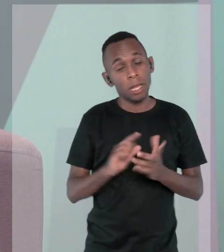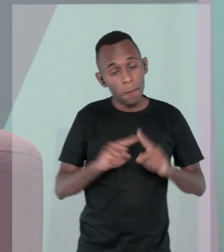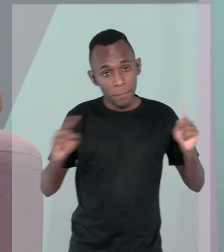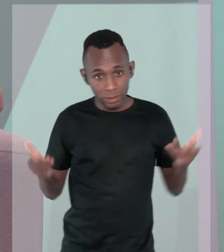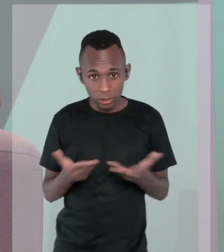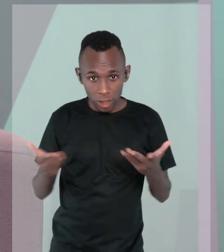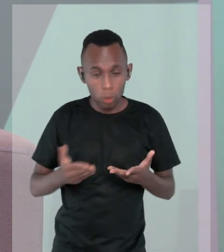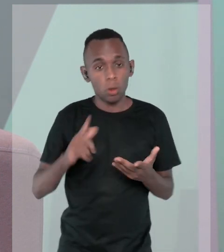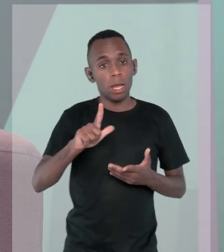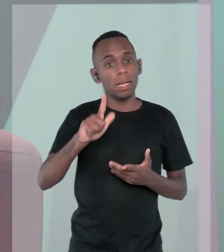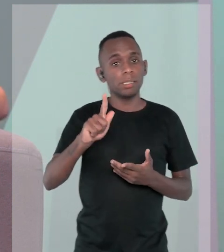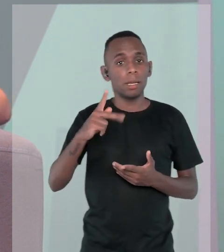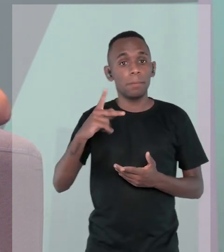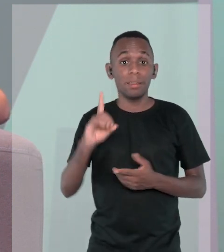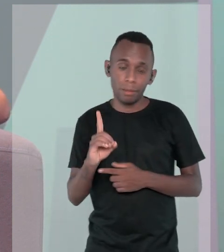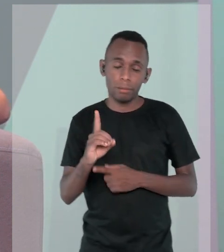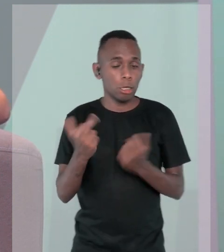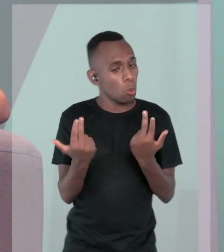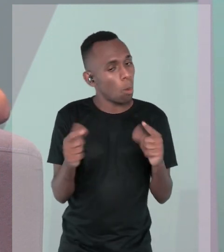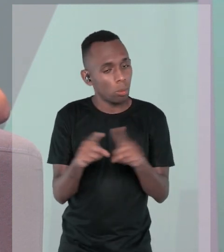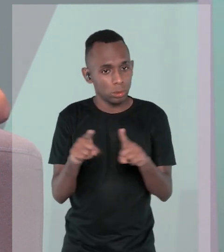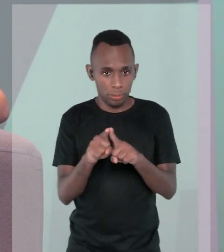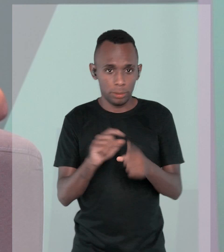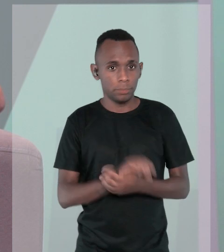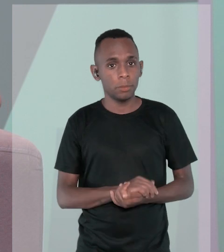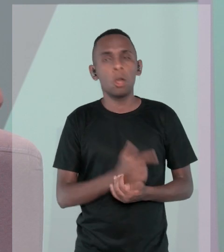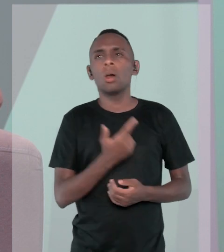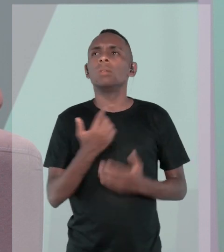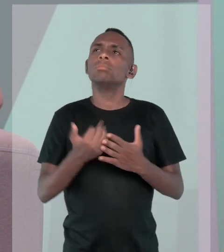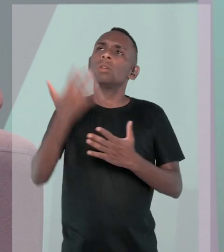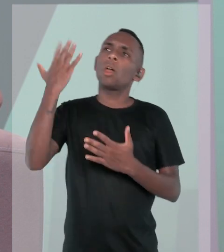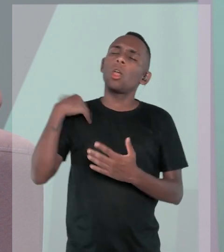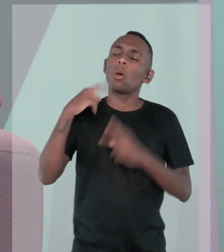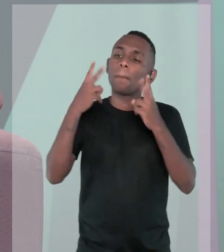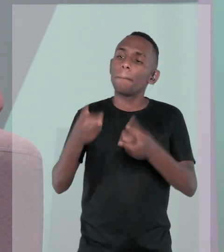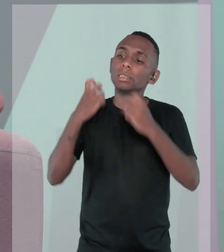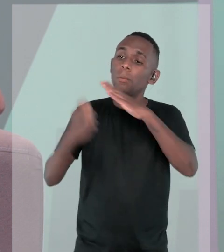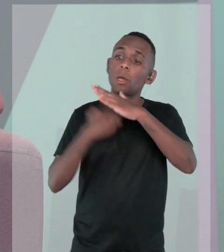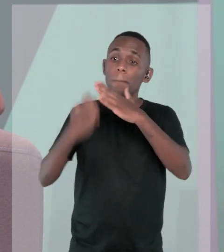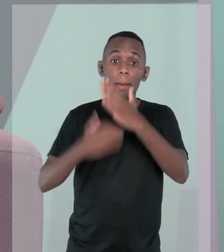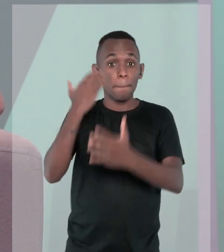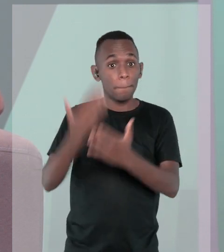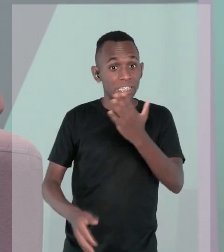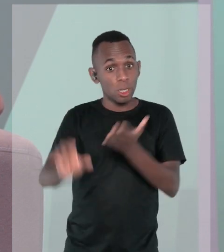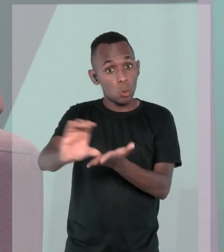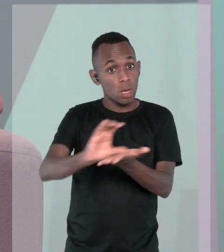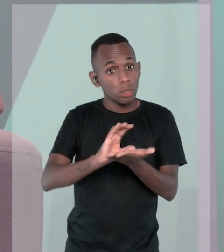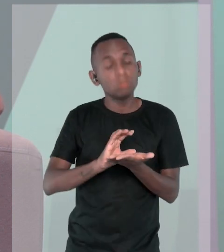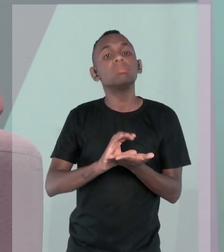Agora, LGPD, mesma coisa. Outro dia eu vi uma empresa que perdeu